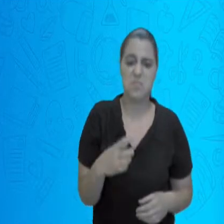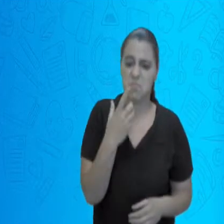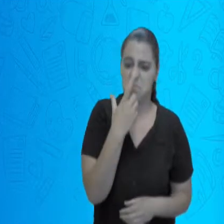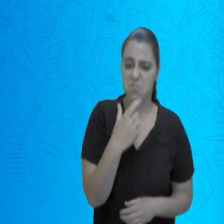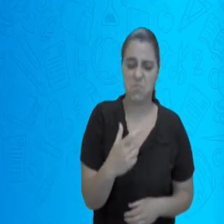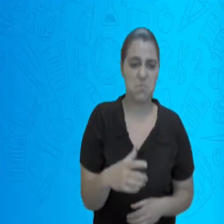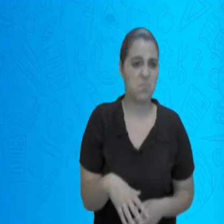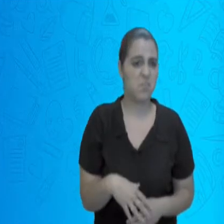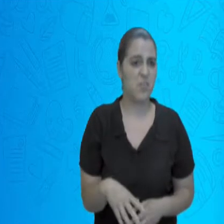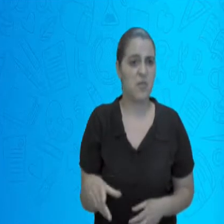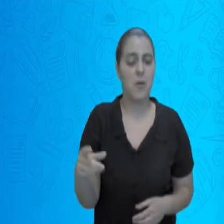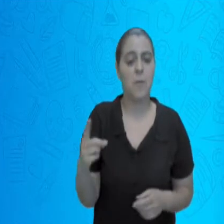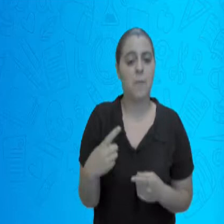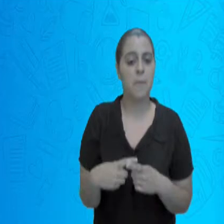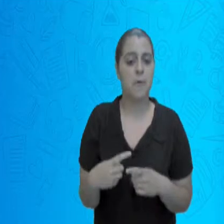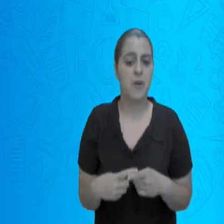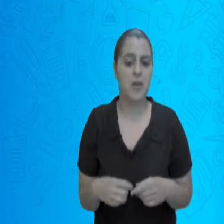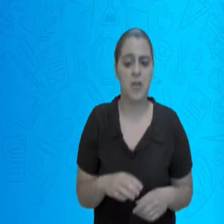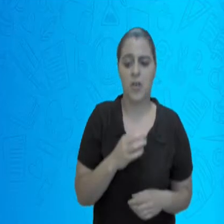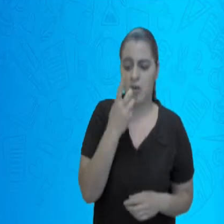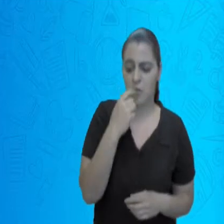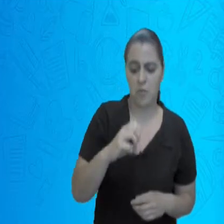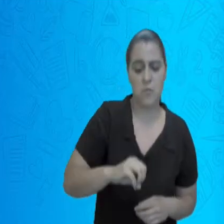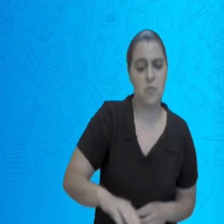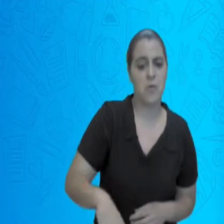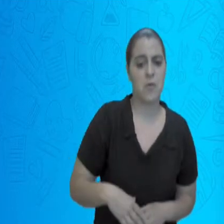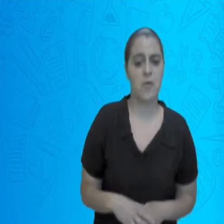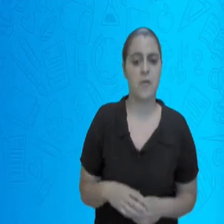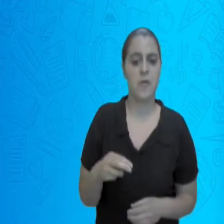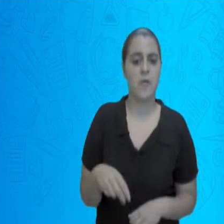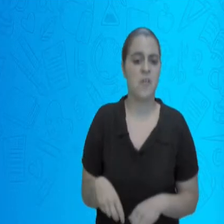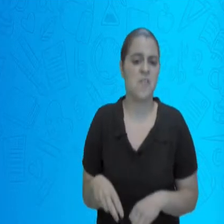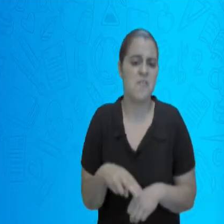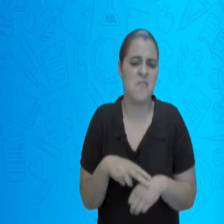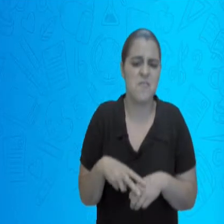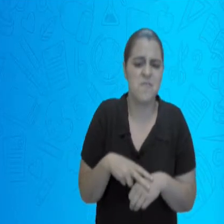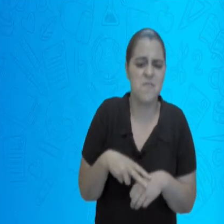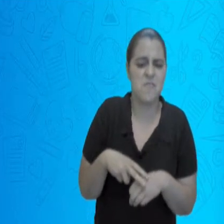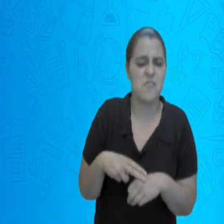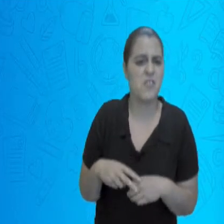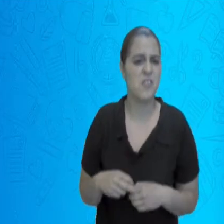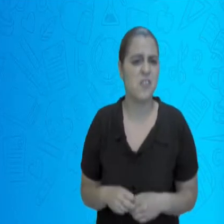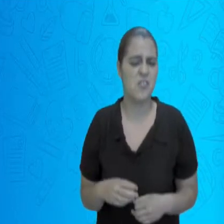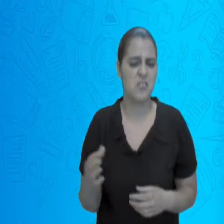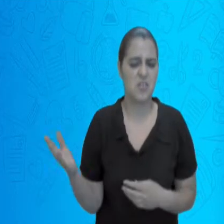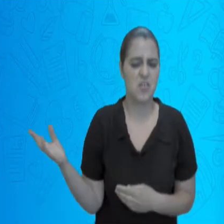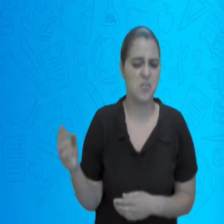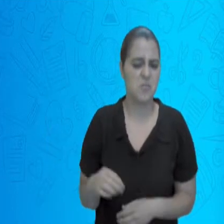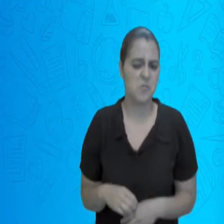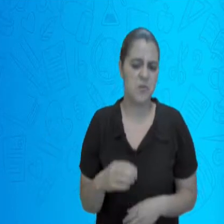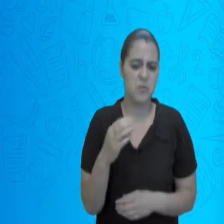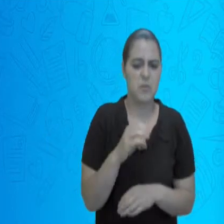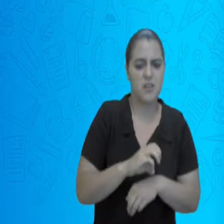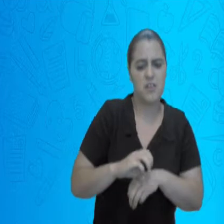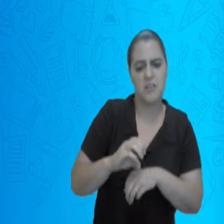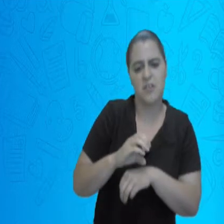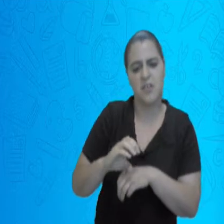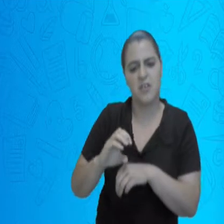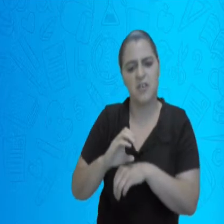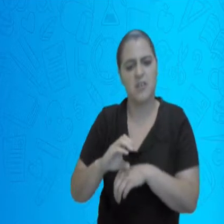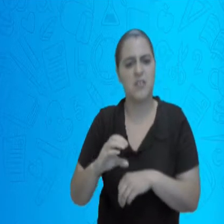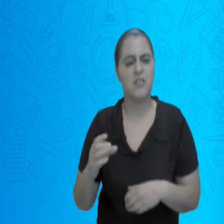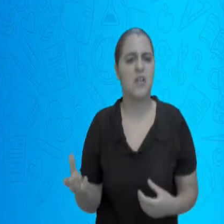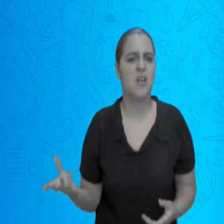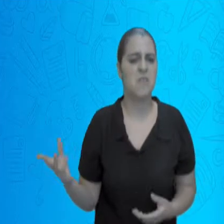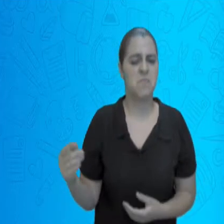jogar fora? Porque ao redor dela começou a ficar esverdeado, um verde acinzentado, Isso ali,